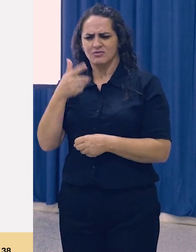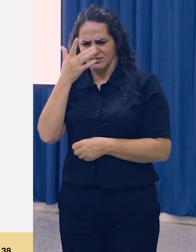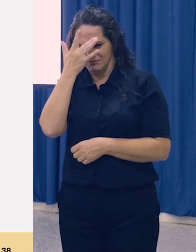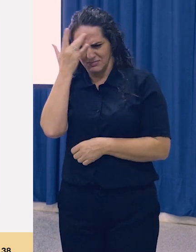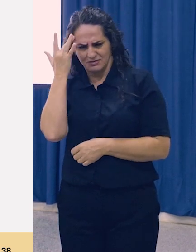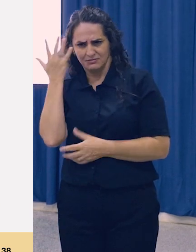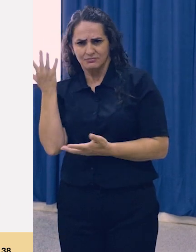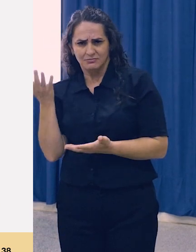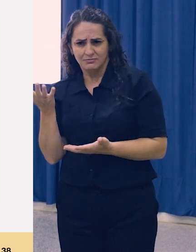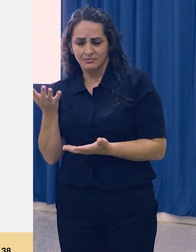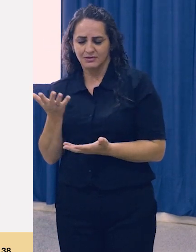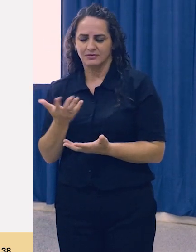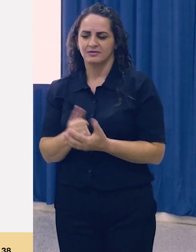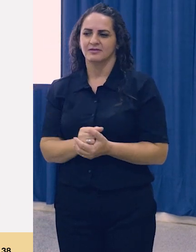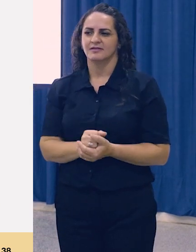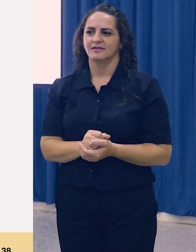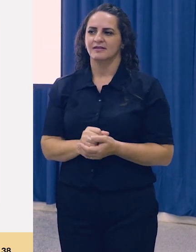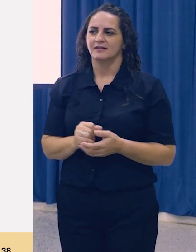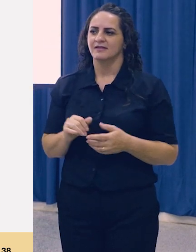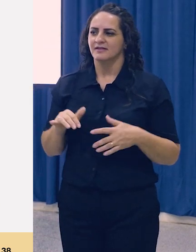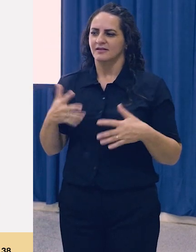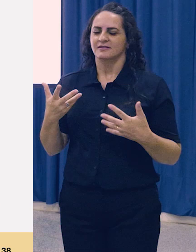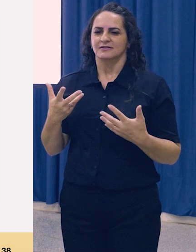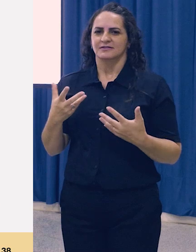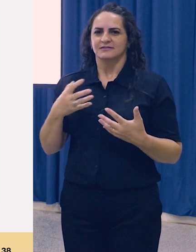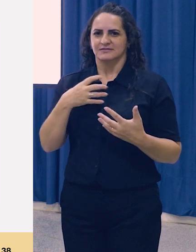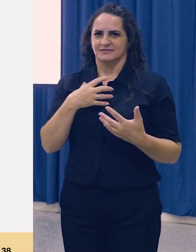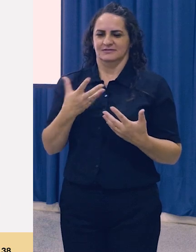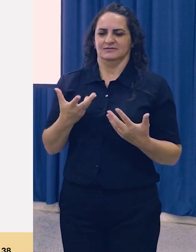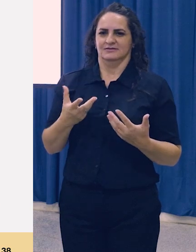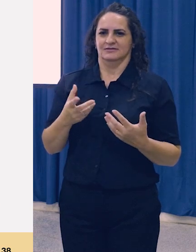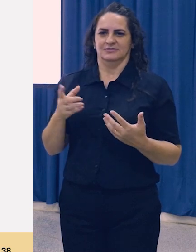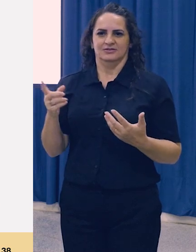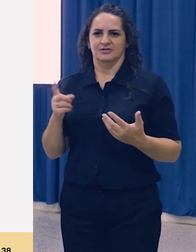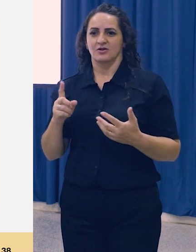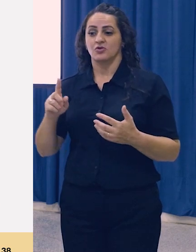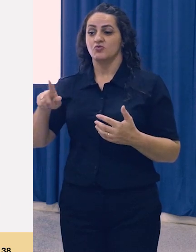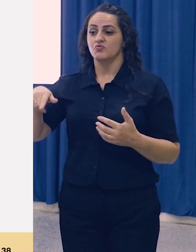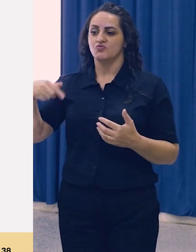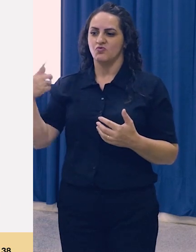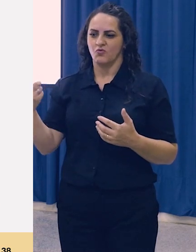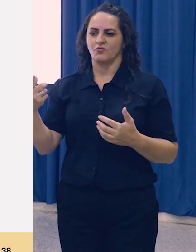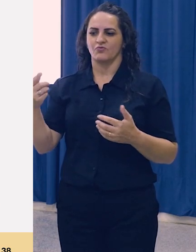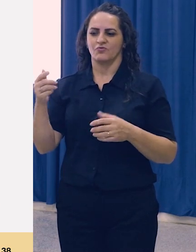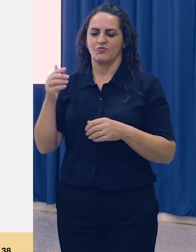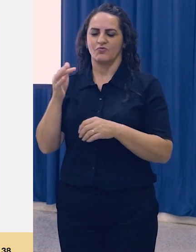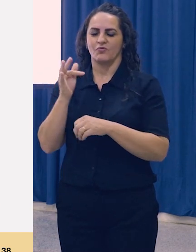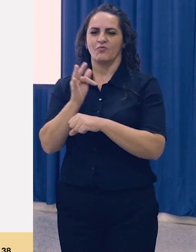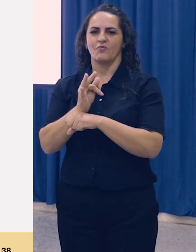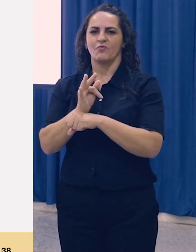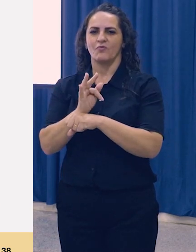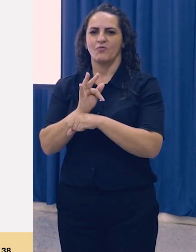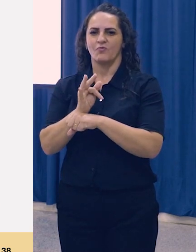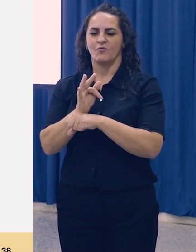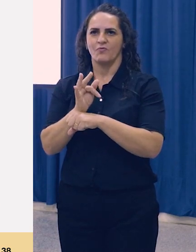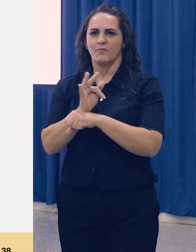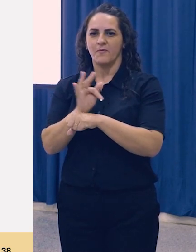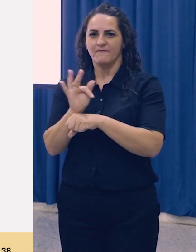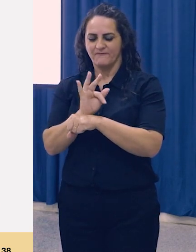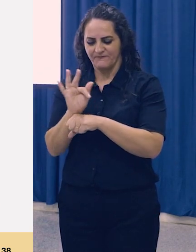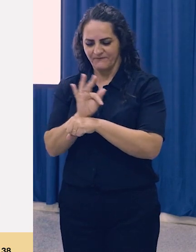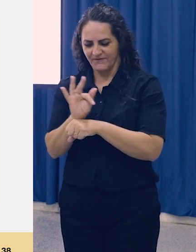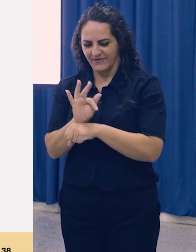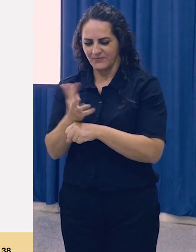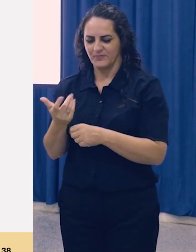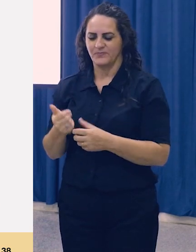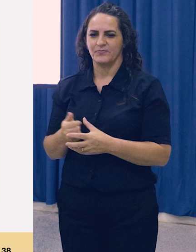pessoa? No sentido de que ela não é a Eleven, ela é Enola, ela é de outro filme. Então, assim, para fazer essa brincadeira de o pessoal ir ver